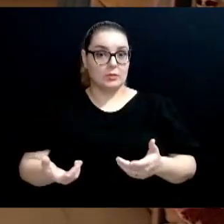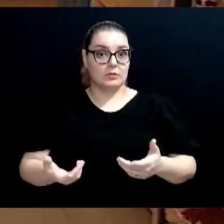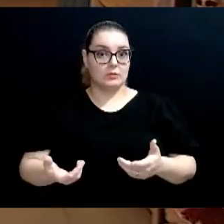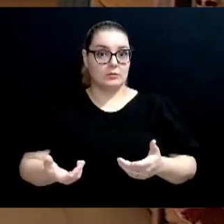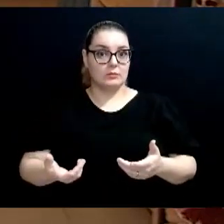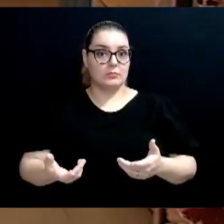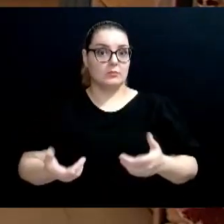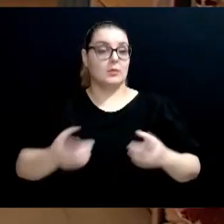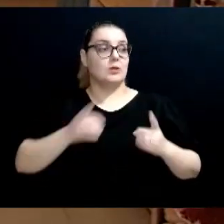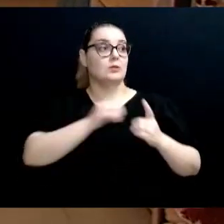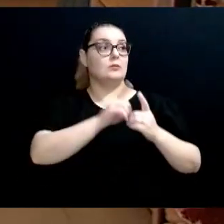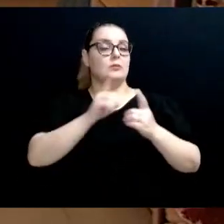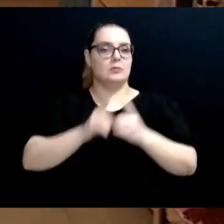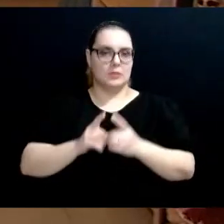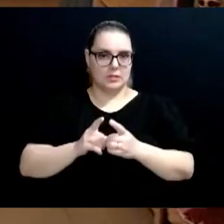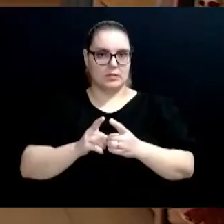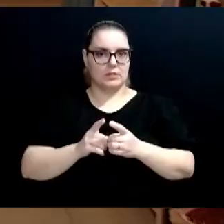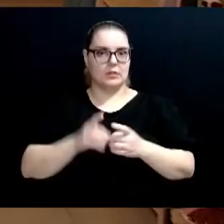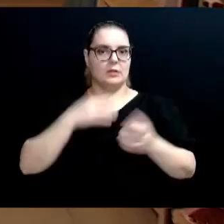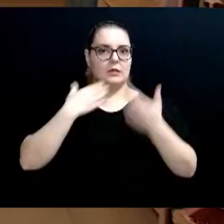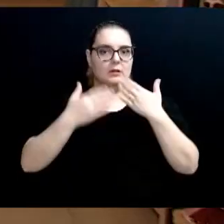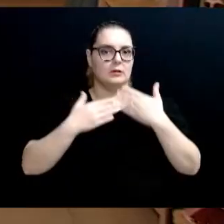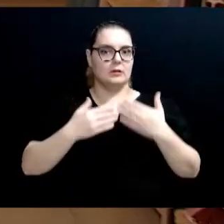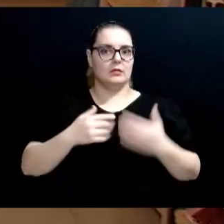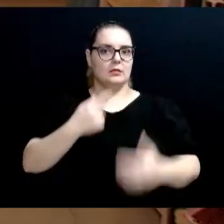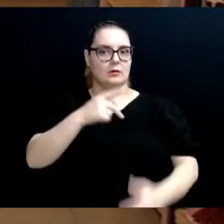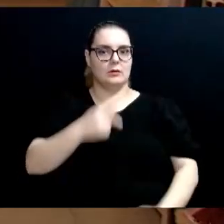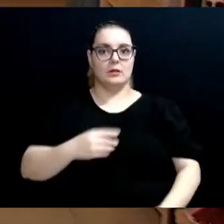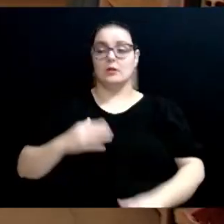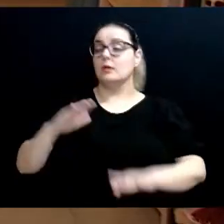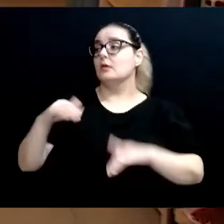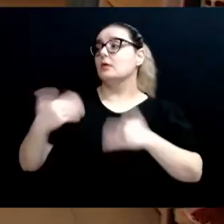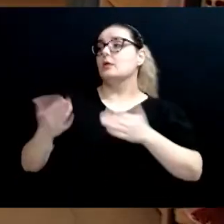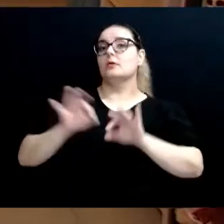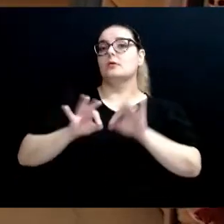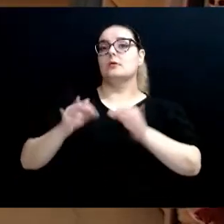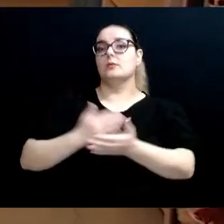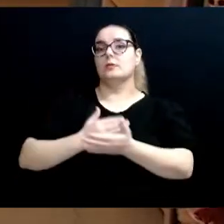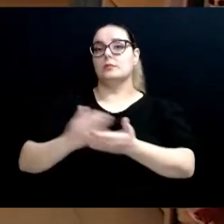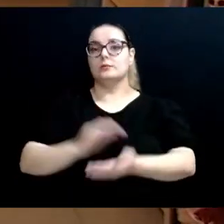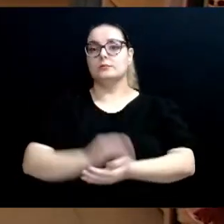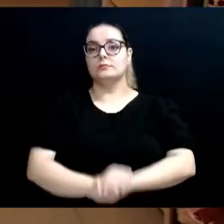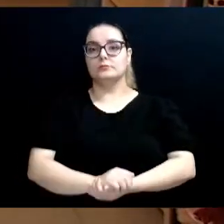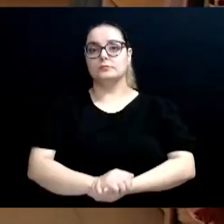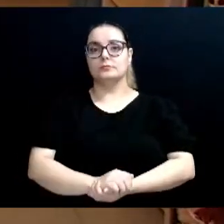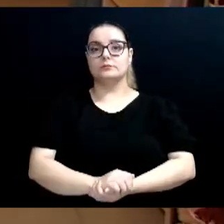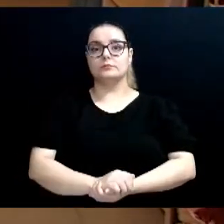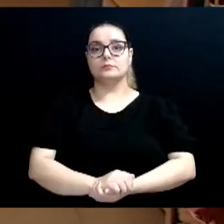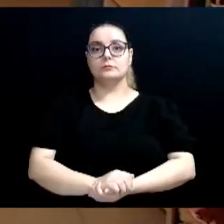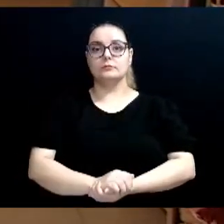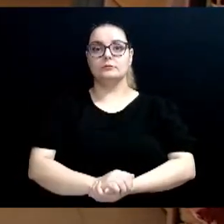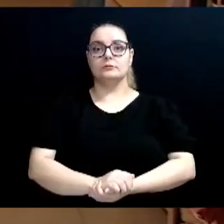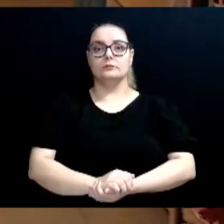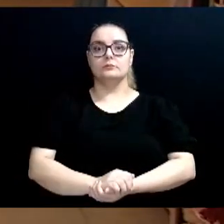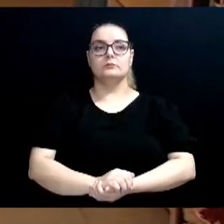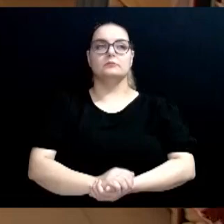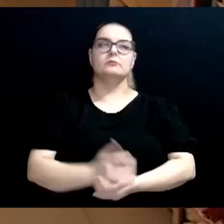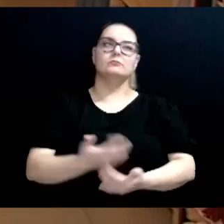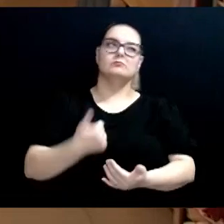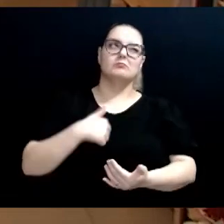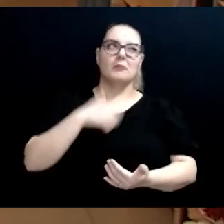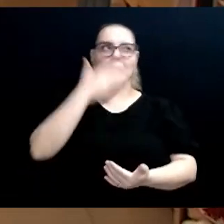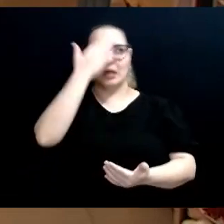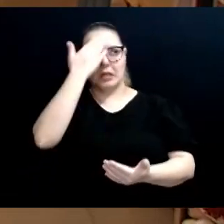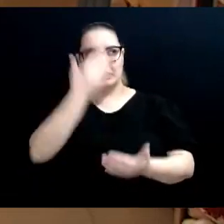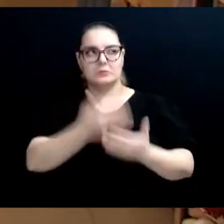persona, aquela pessoa que a gente vai atender e vai conversar com ela. E quando esse projeto vai começar? Olha, ele está